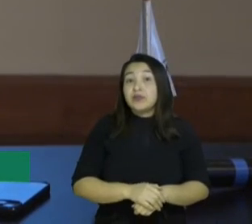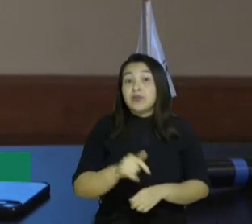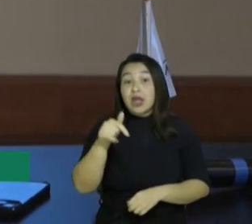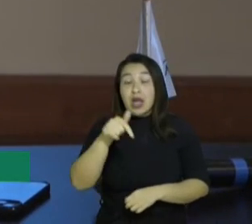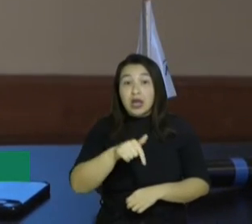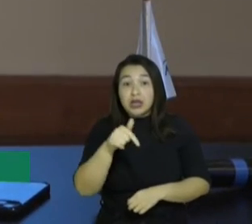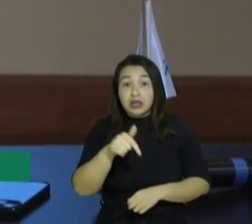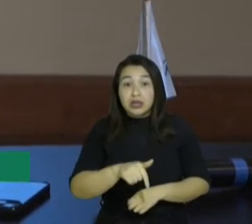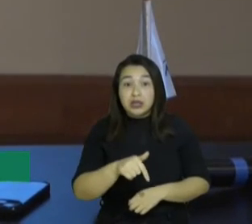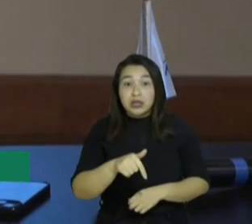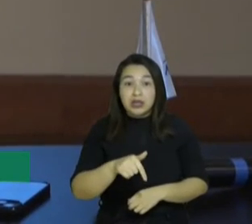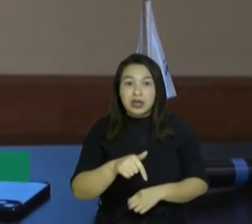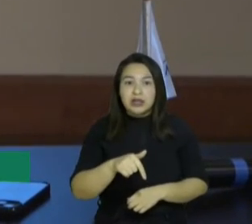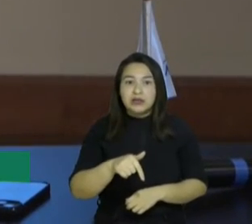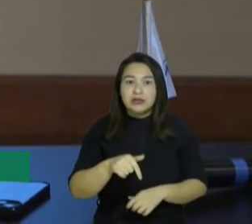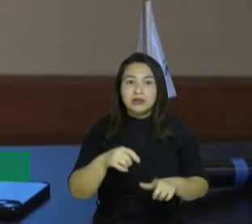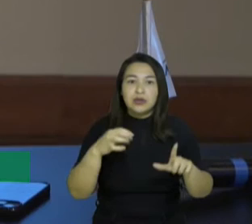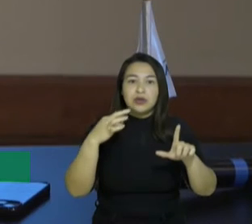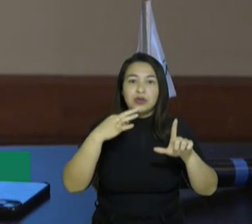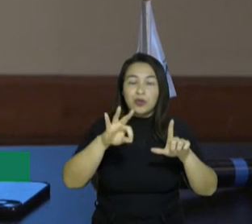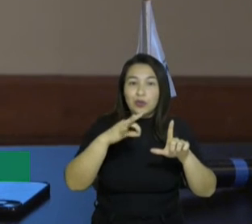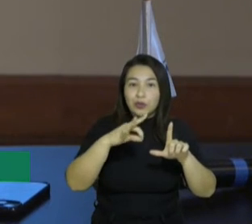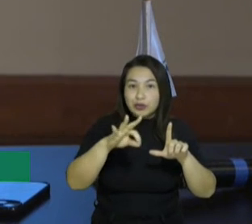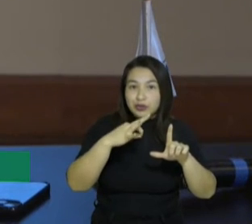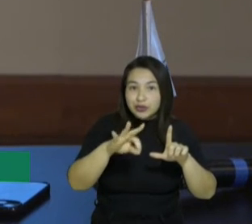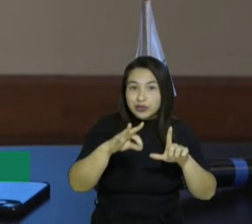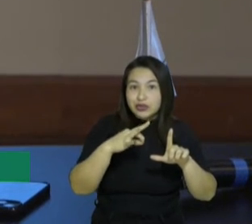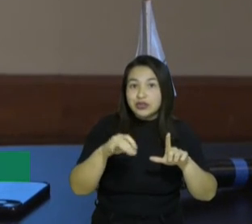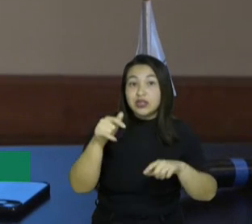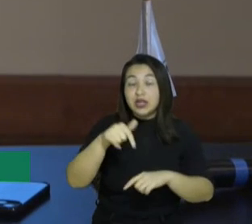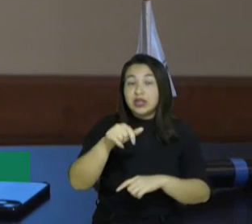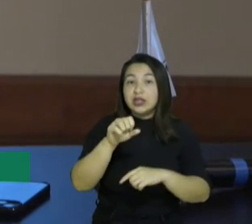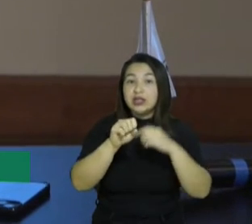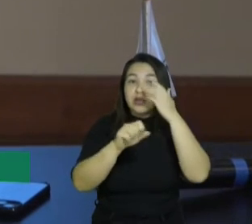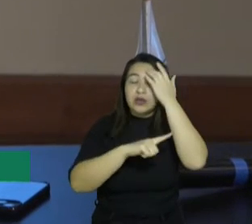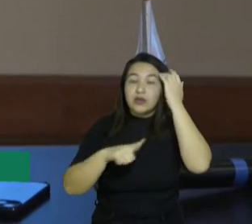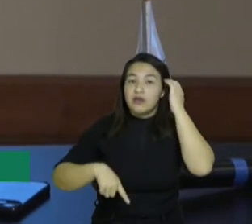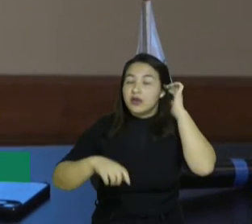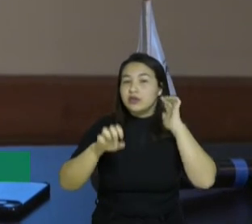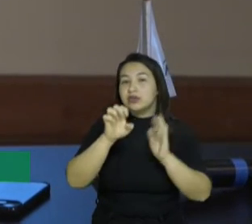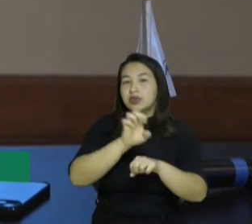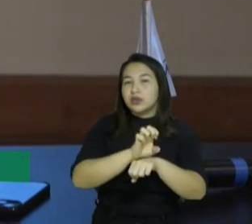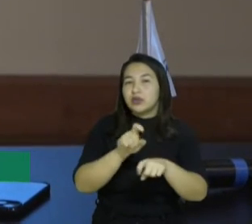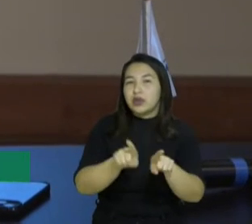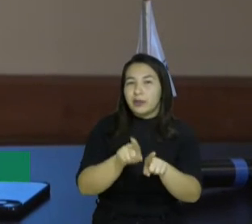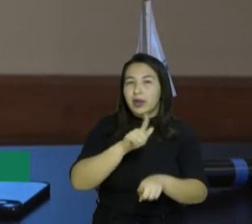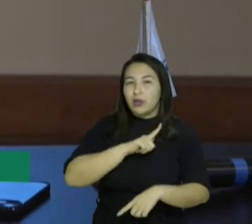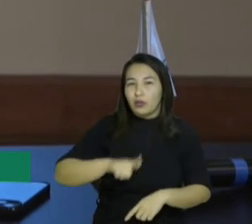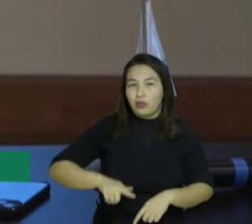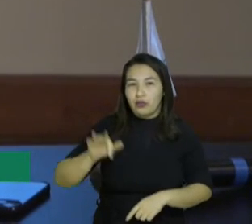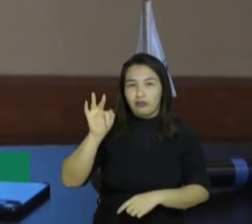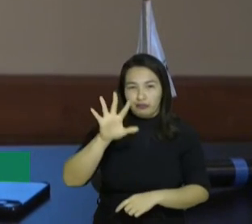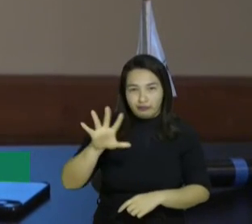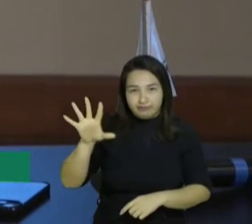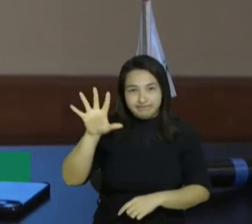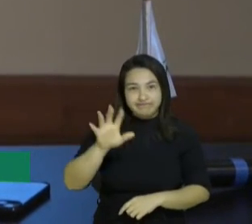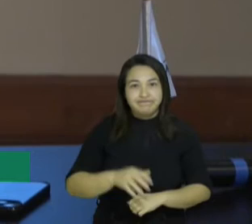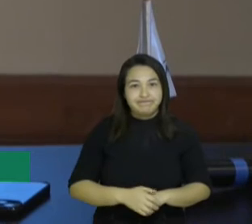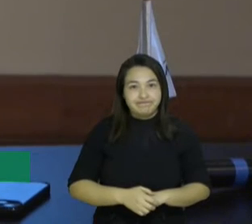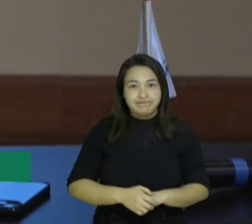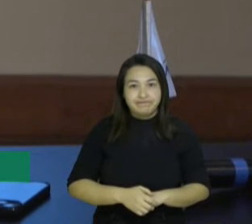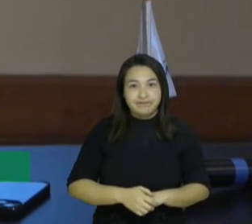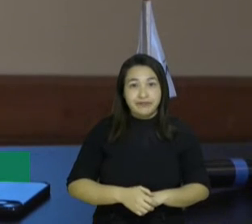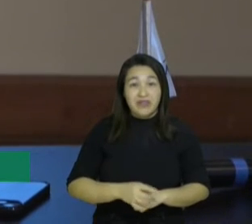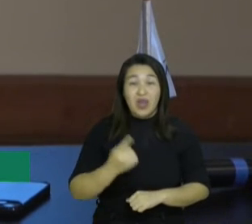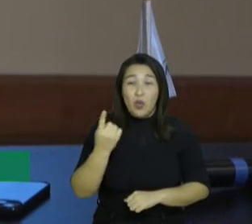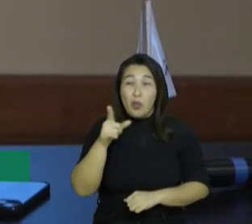evidentemente que todos esses pontos dependem de uma coordenação Estadual com o governo federal né e eh Andorinha